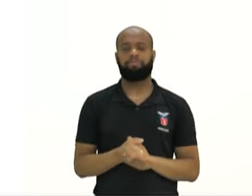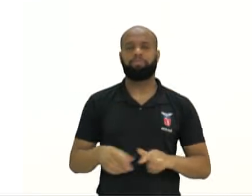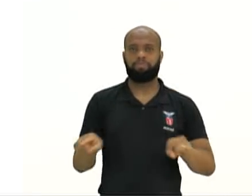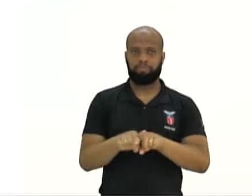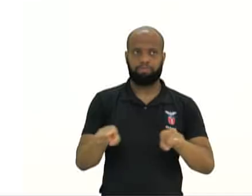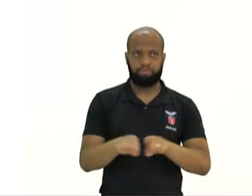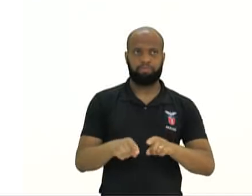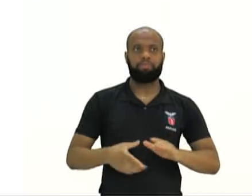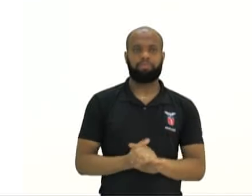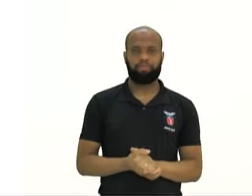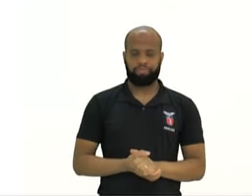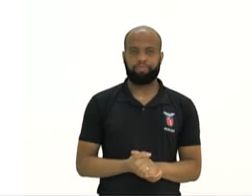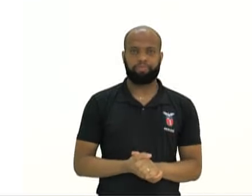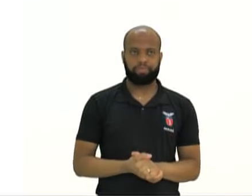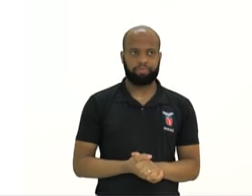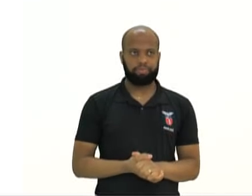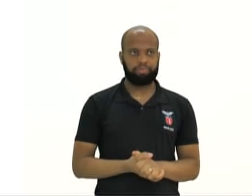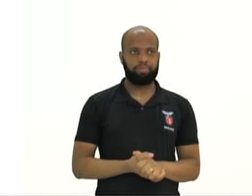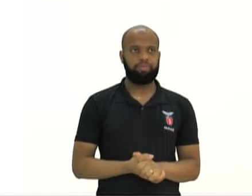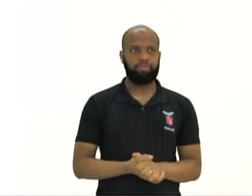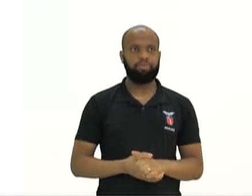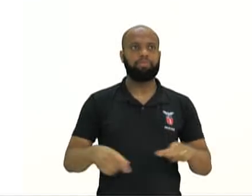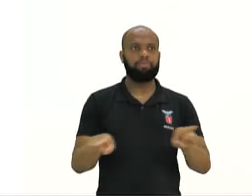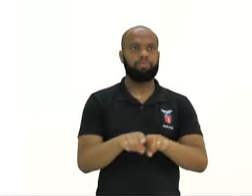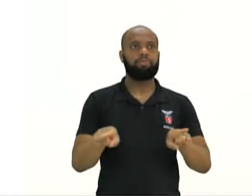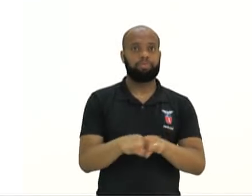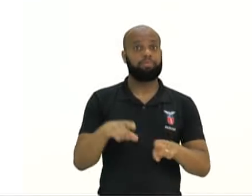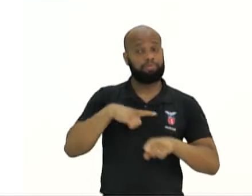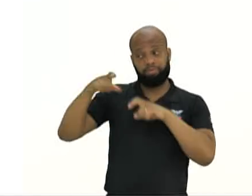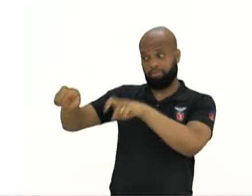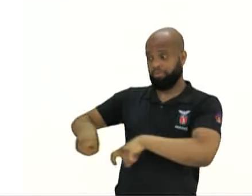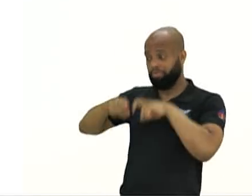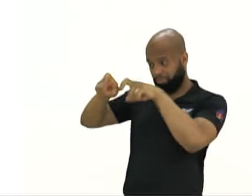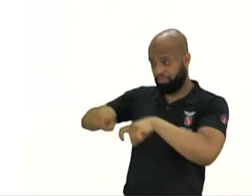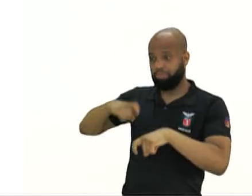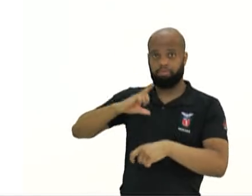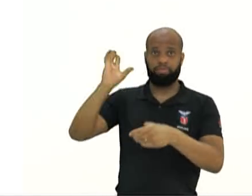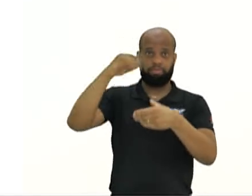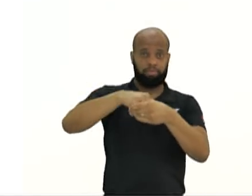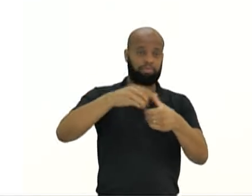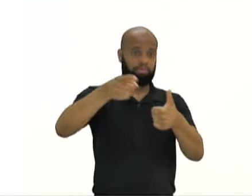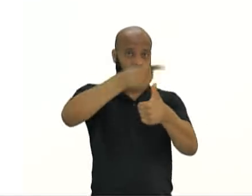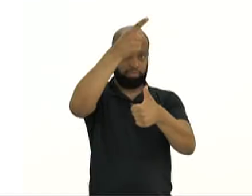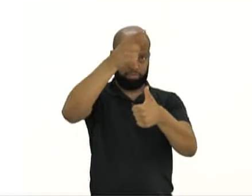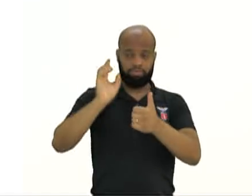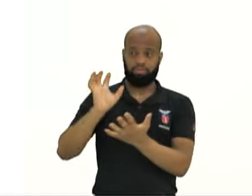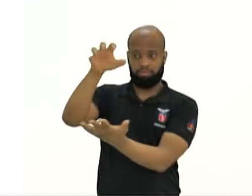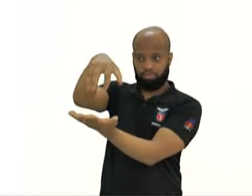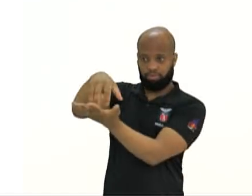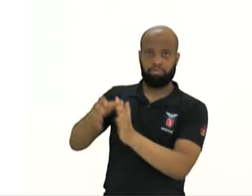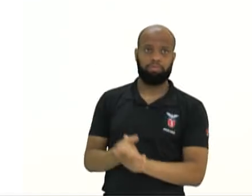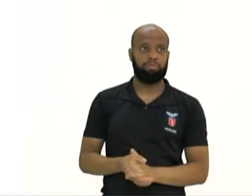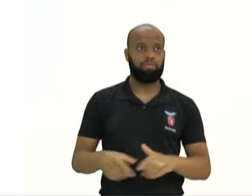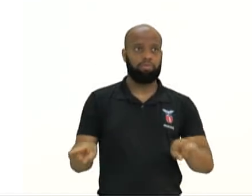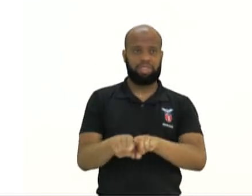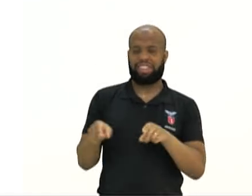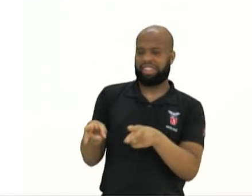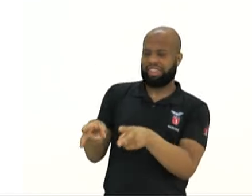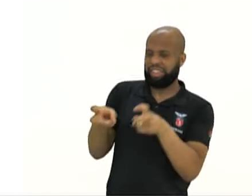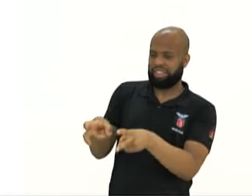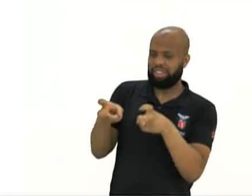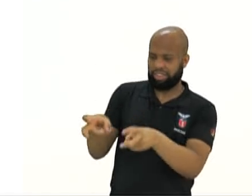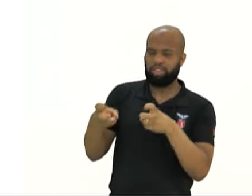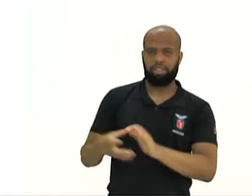o terceiro. Temos a agricultura, faz parte do primeiro setor, e o